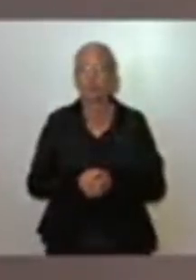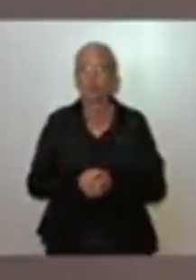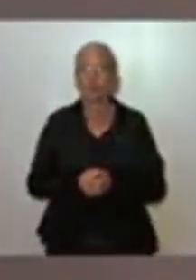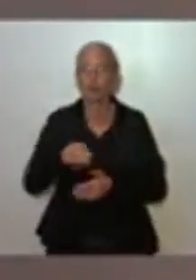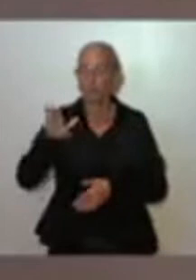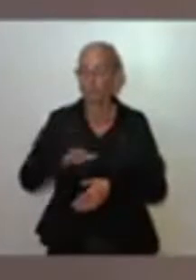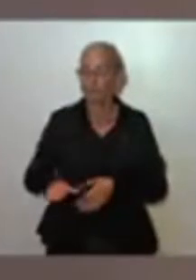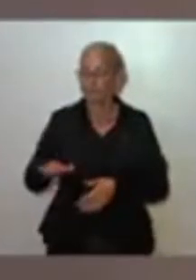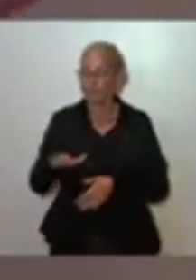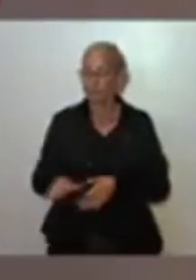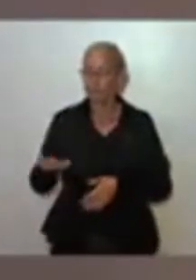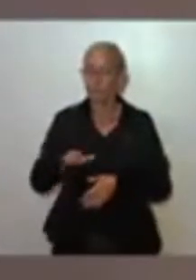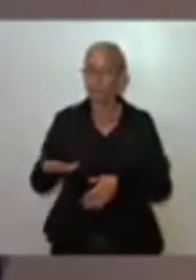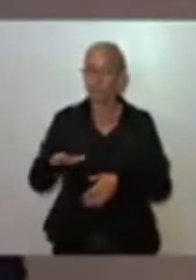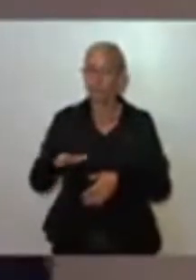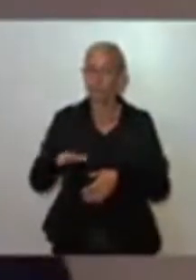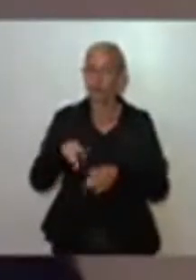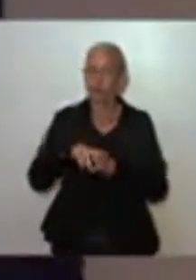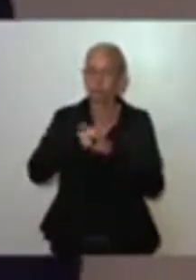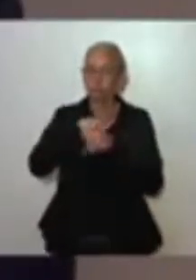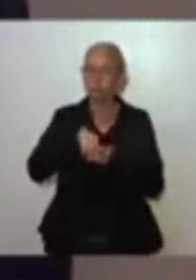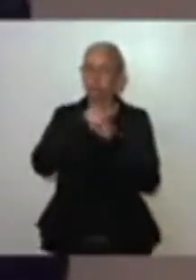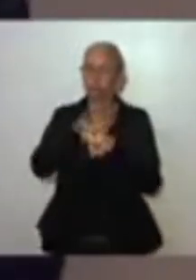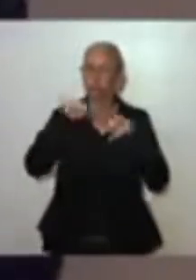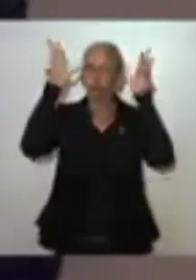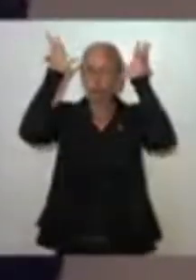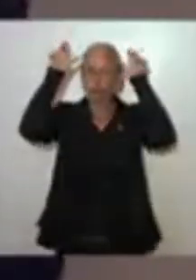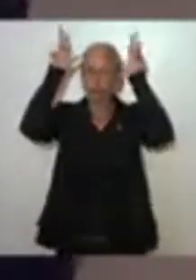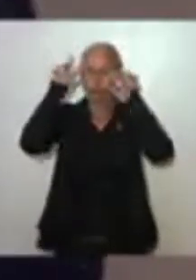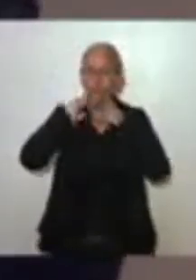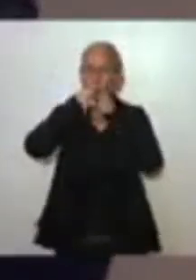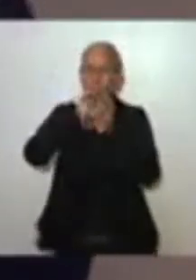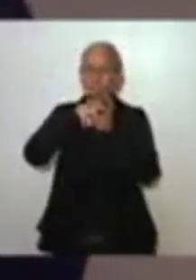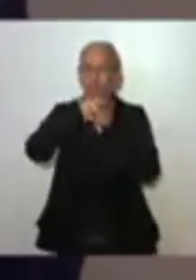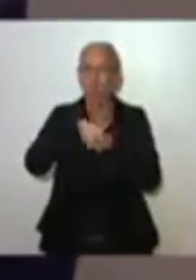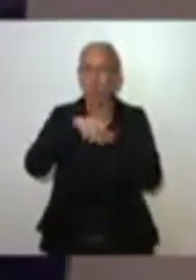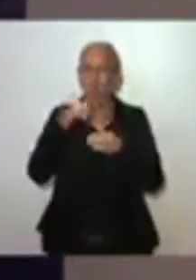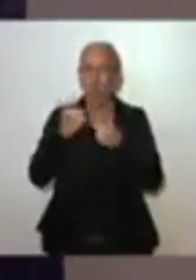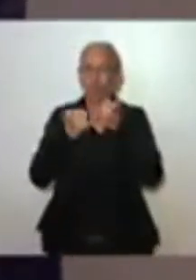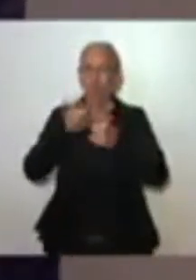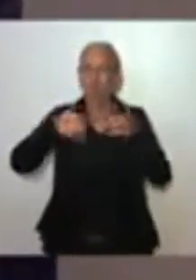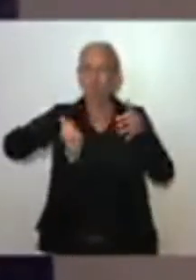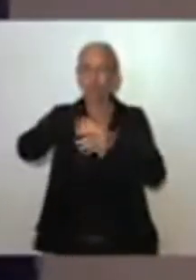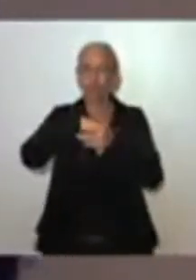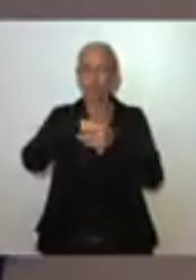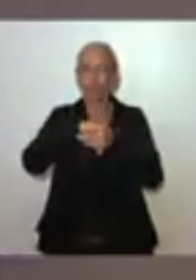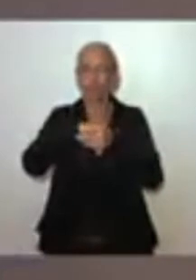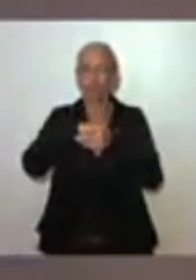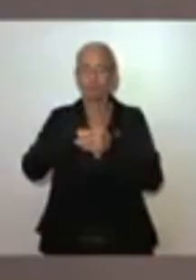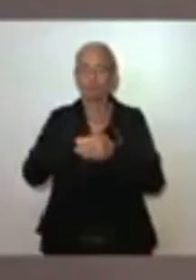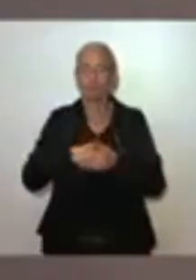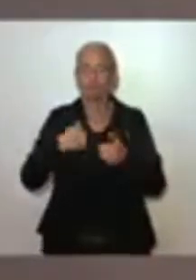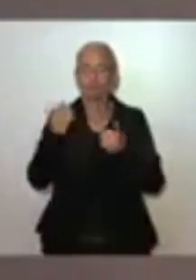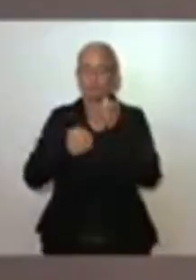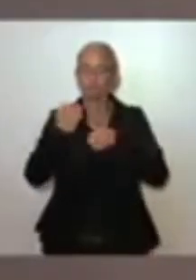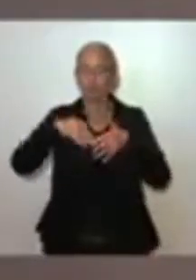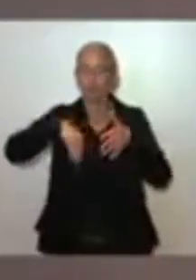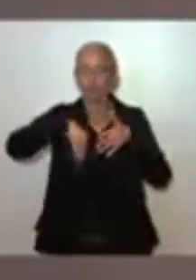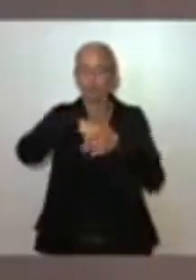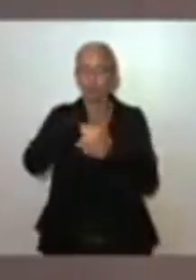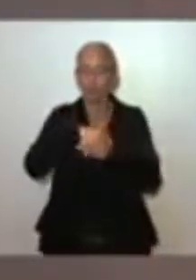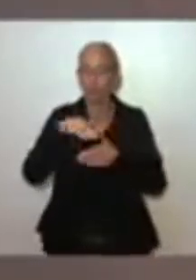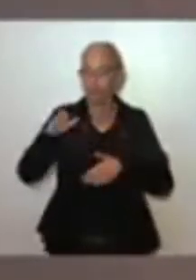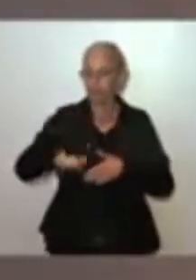a minha infância andando a cavalo Prefeito e jogando jogando bola aliás eu tentei de tudo joguei bola no